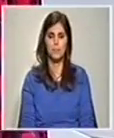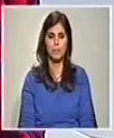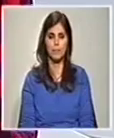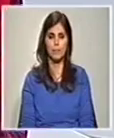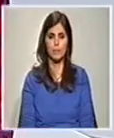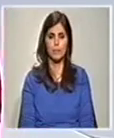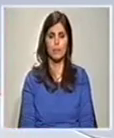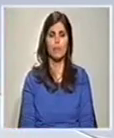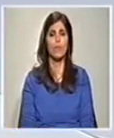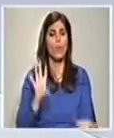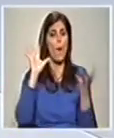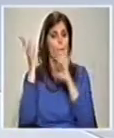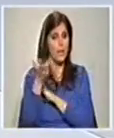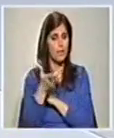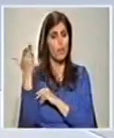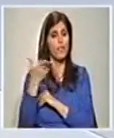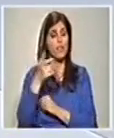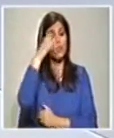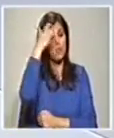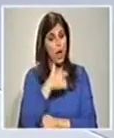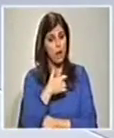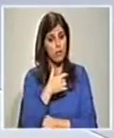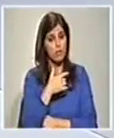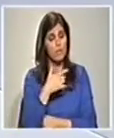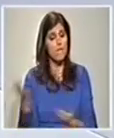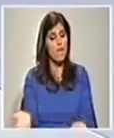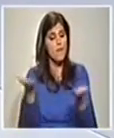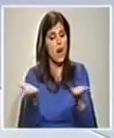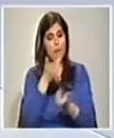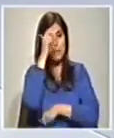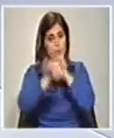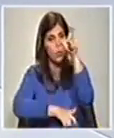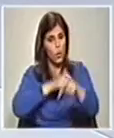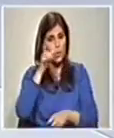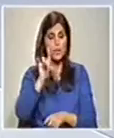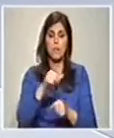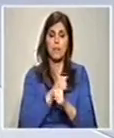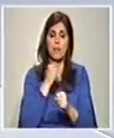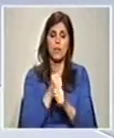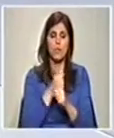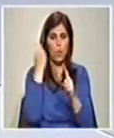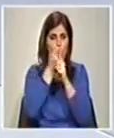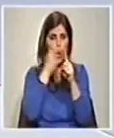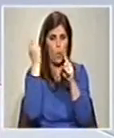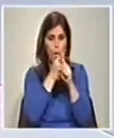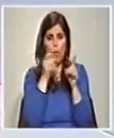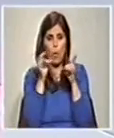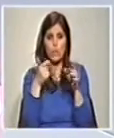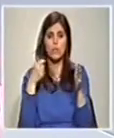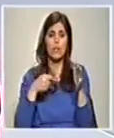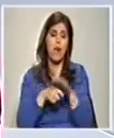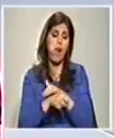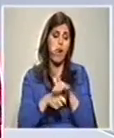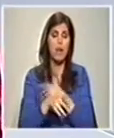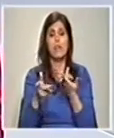O meio ambiente, os direitos humanos, a valorização das pessoas e dos trabalhadores, o combate à corrupção, as